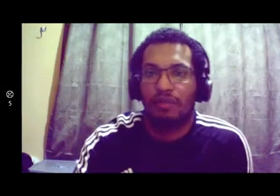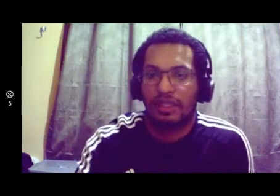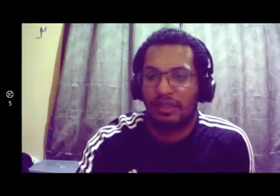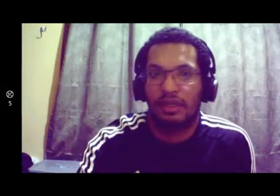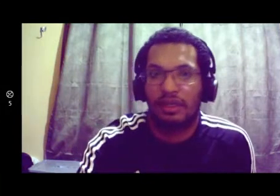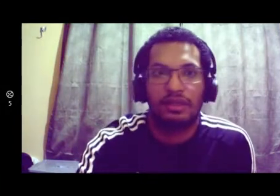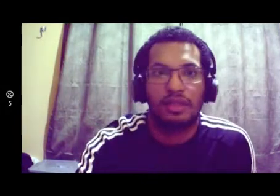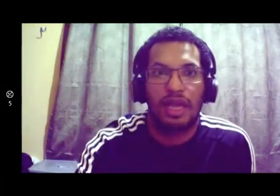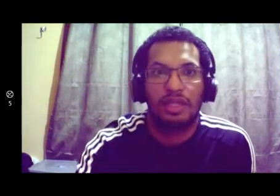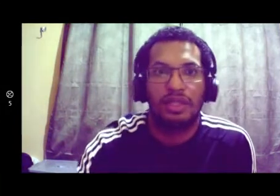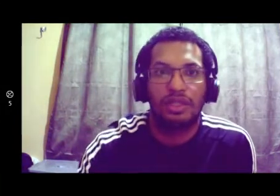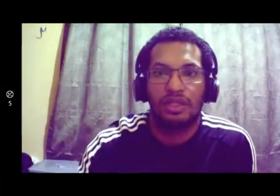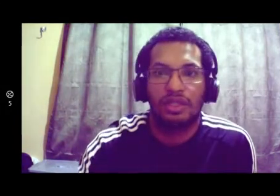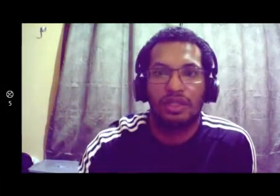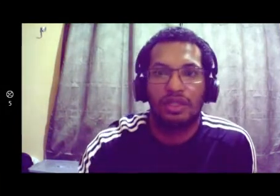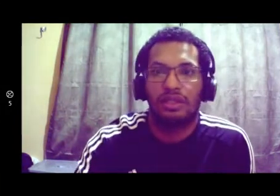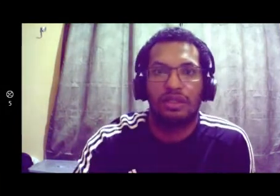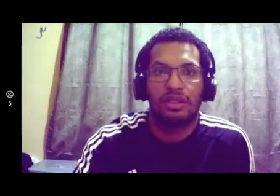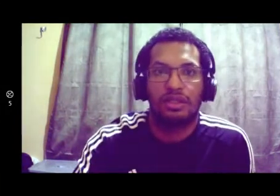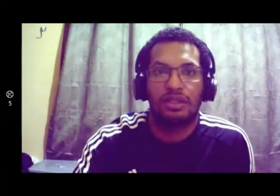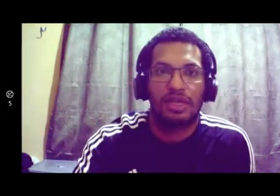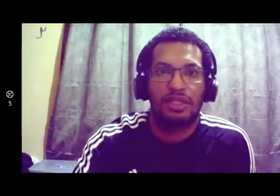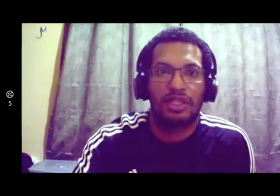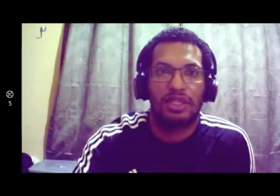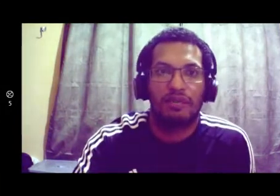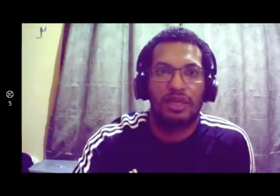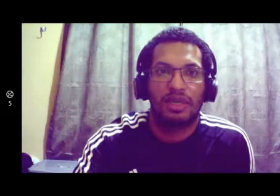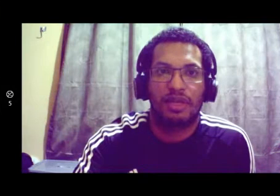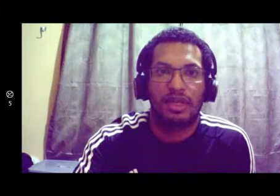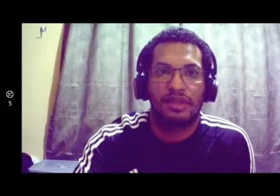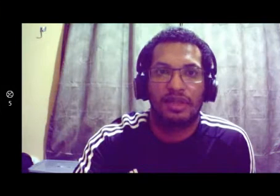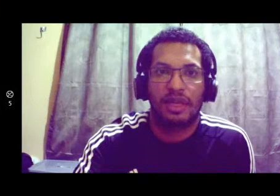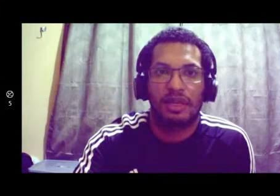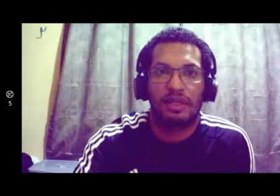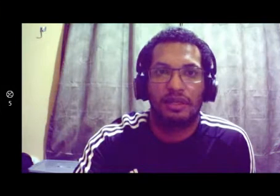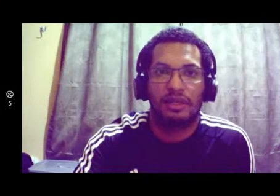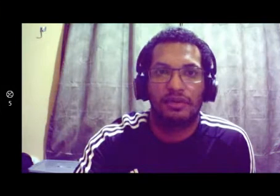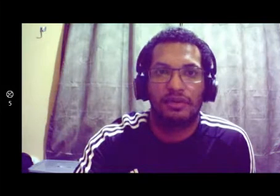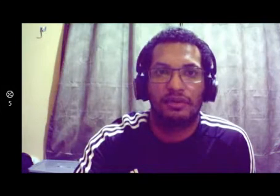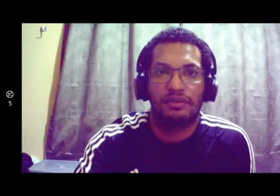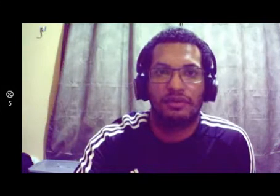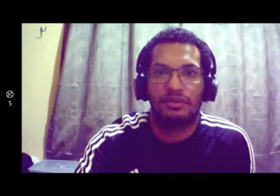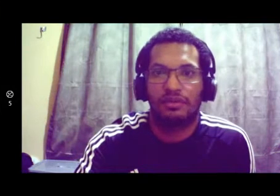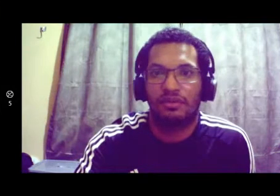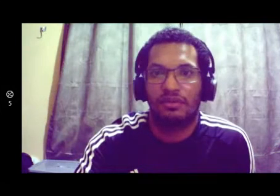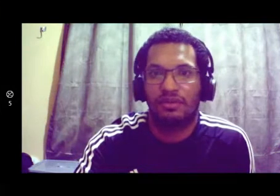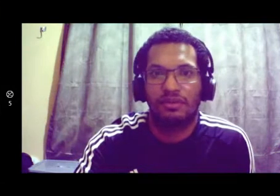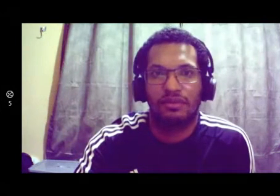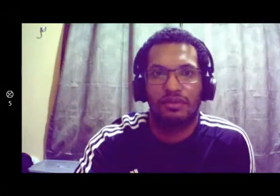Deixa eu passar esse slide. Tem mais gente lá para entrar na sala.